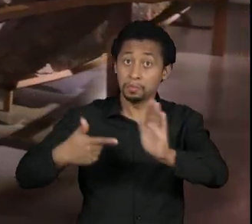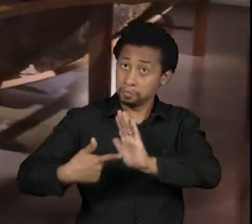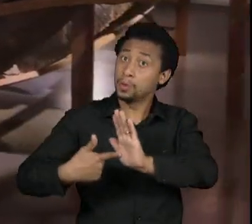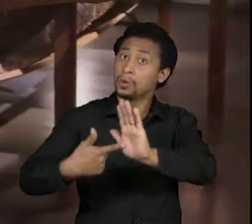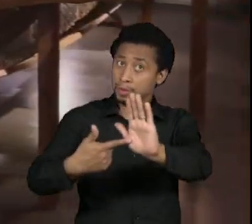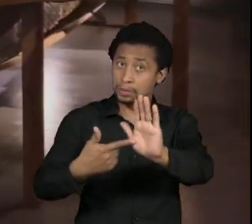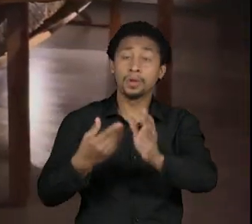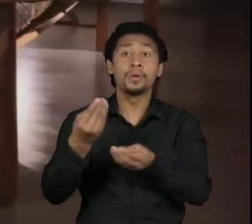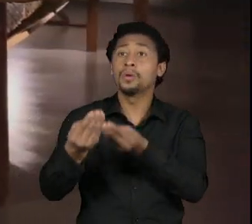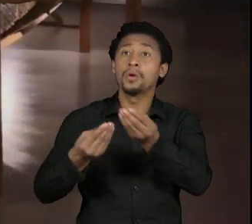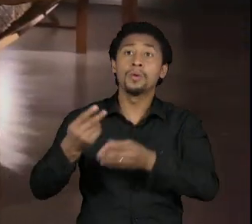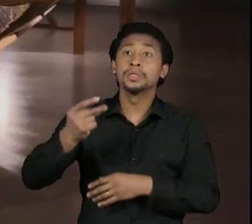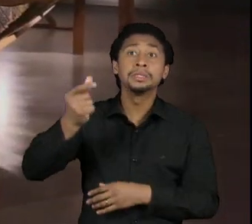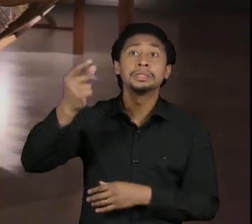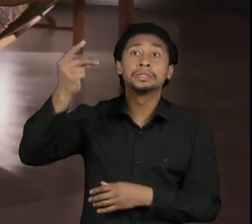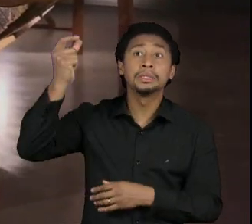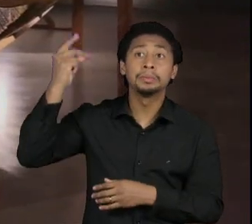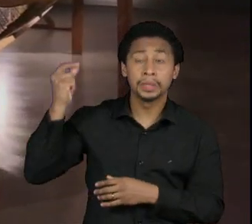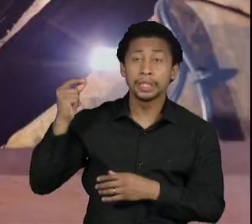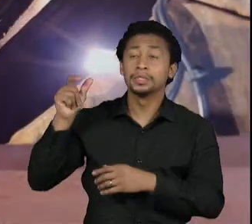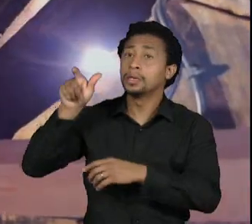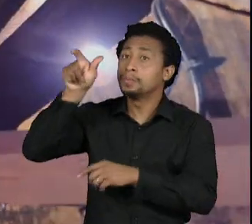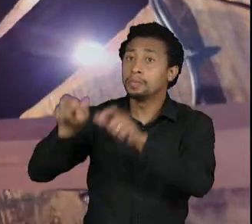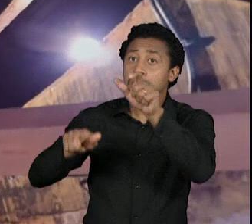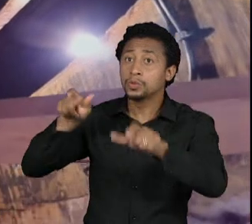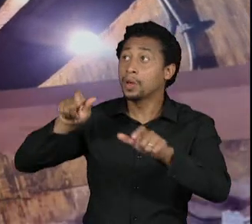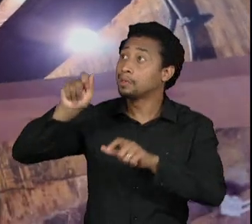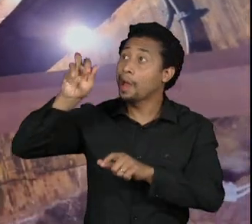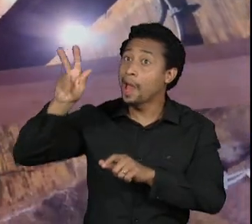representa os barcos que trouxeram os africanos.